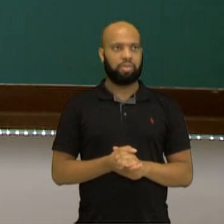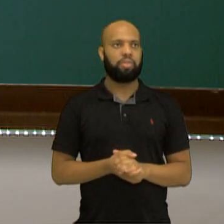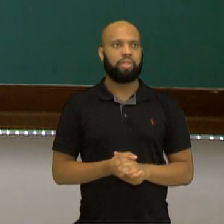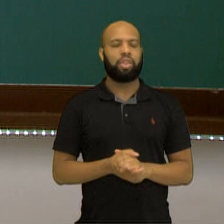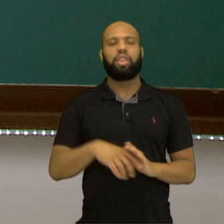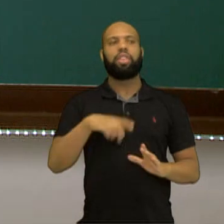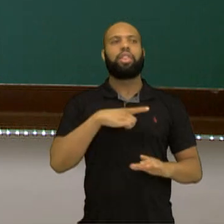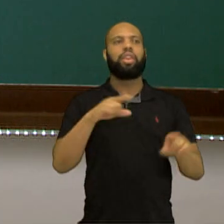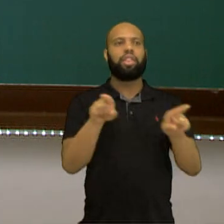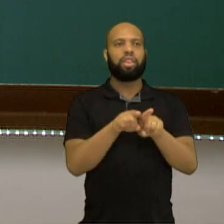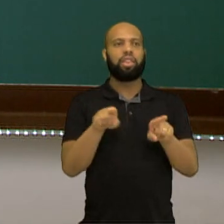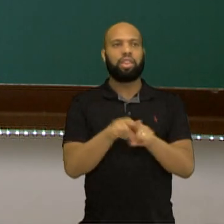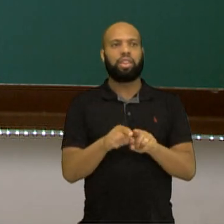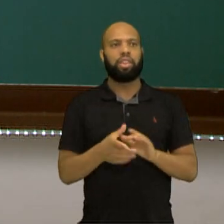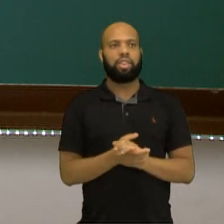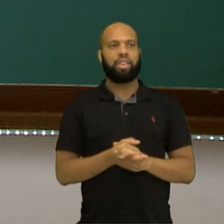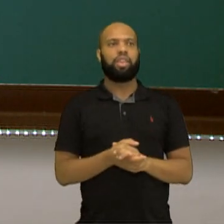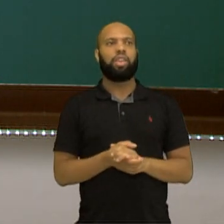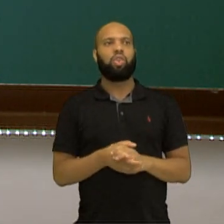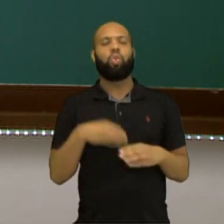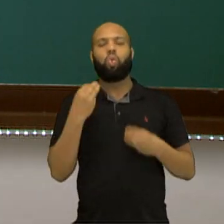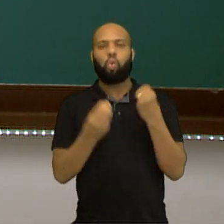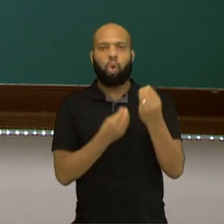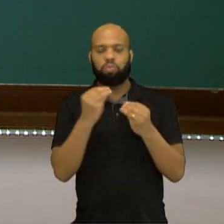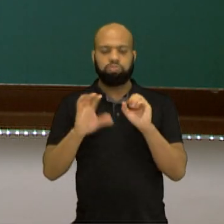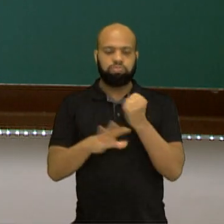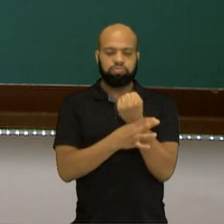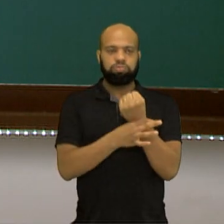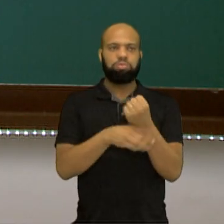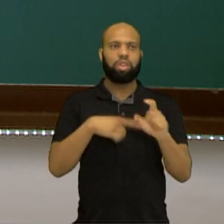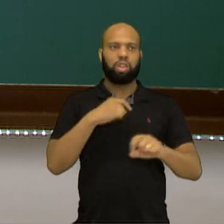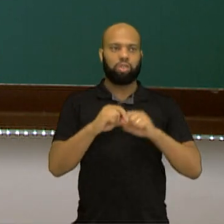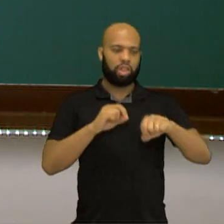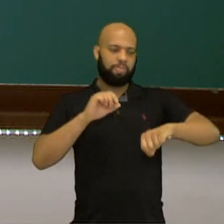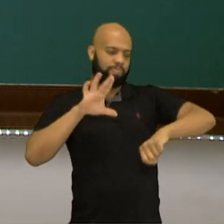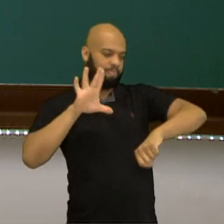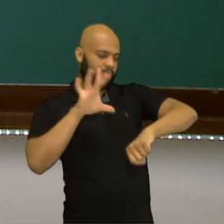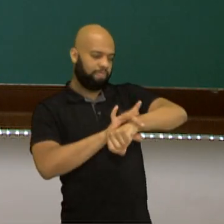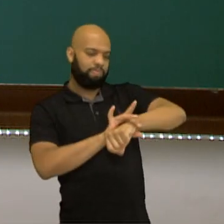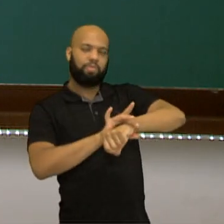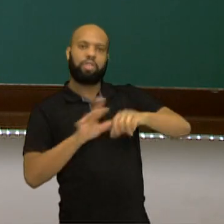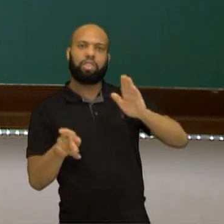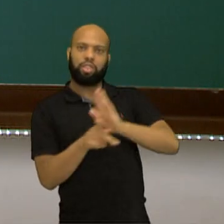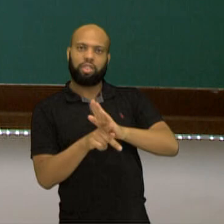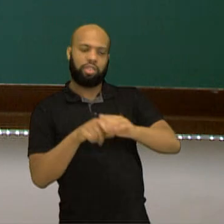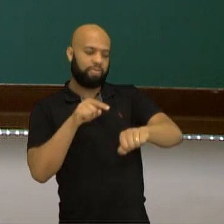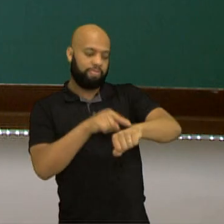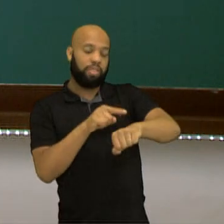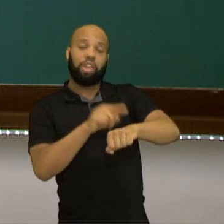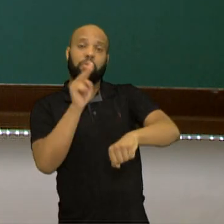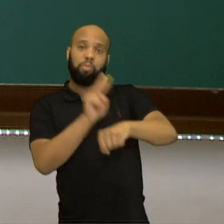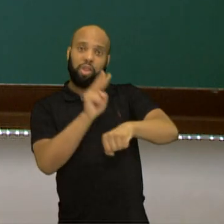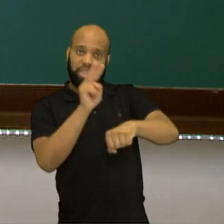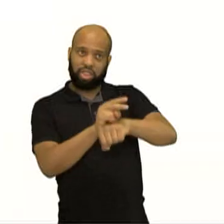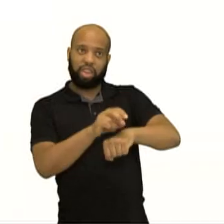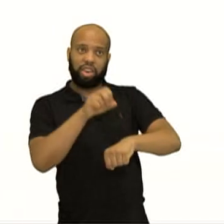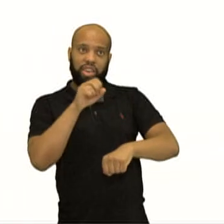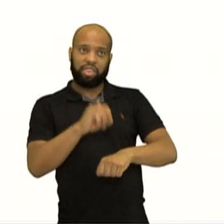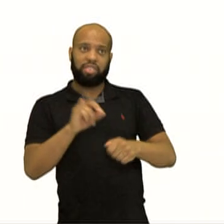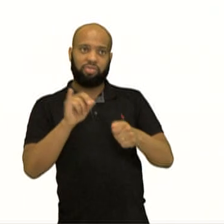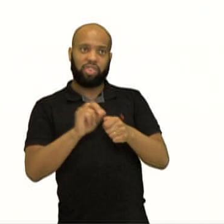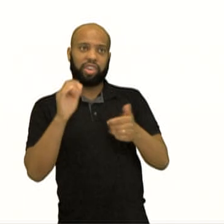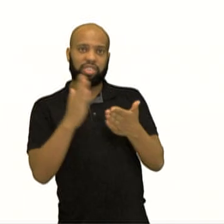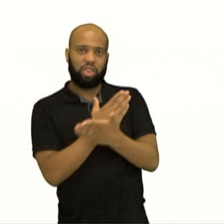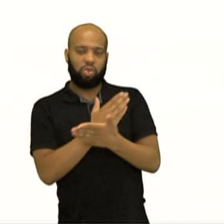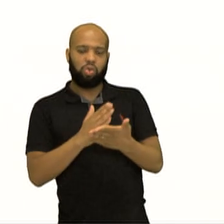Daí a gente tem aqui, como segurança também, o protetor de pulso, tá? Que é eficaz quando efetuados movimentos que